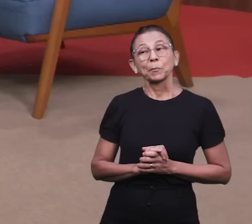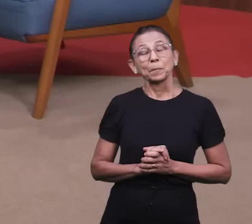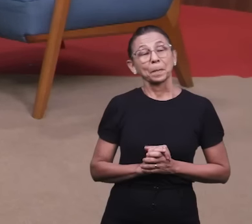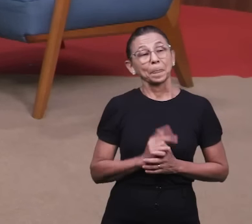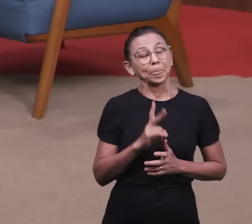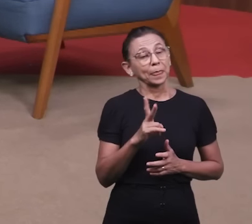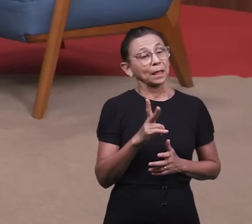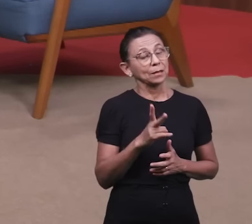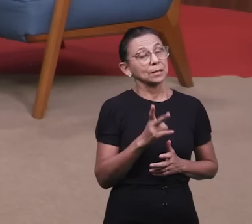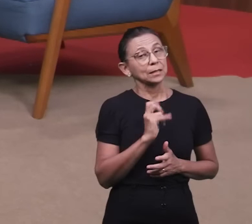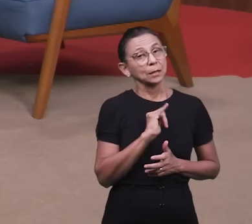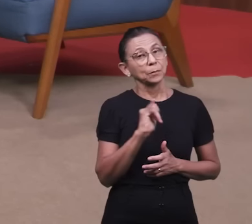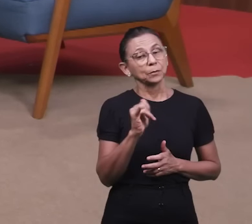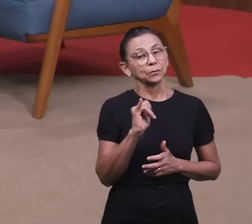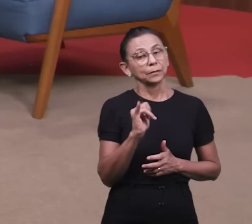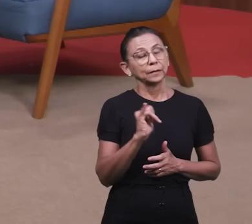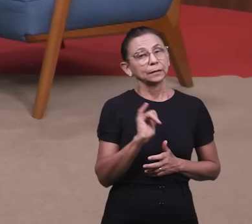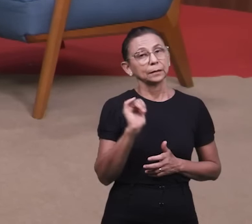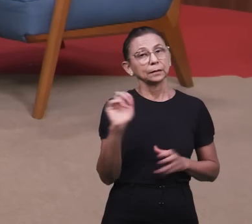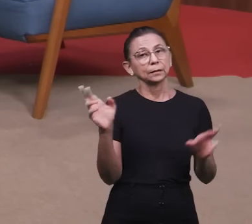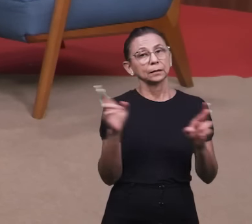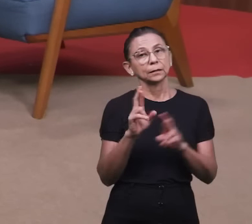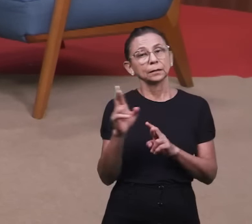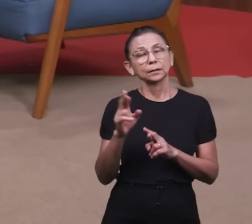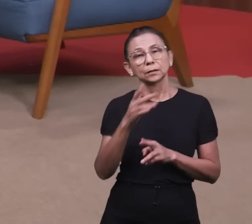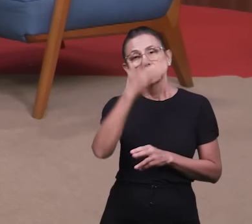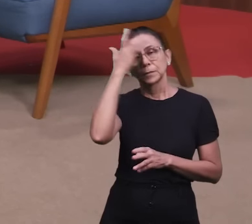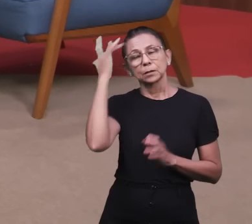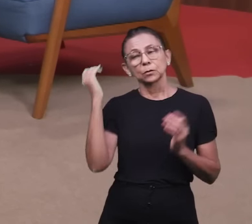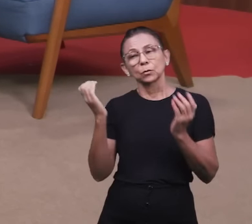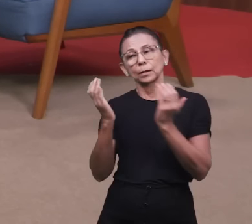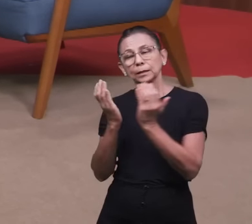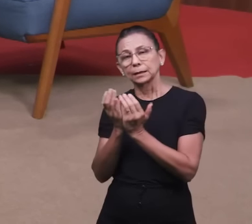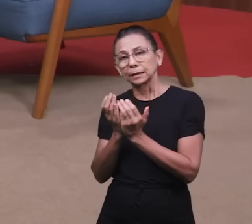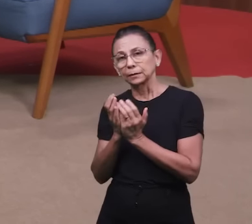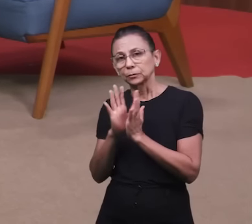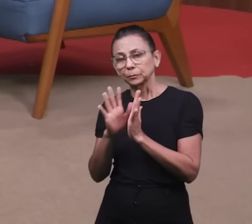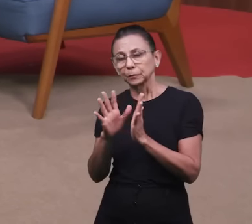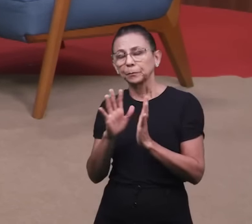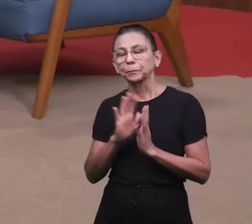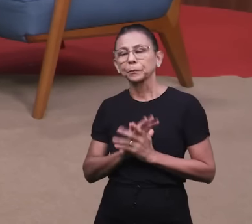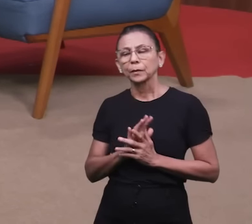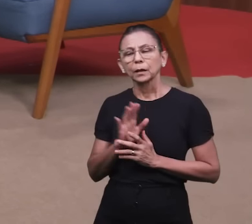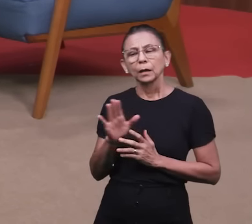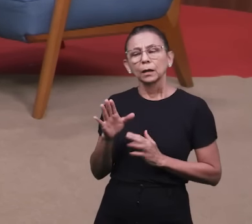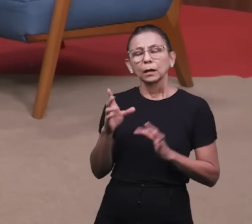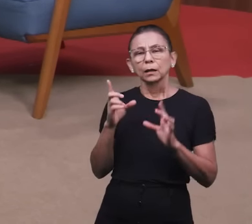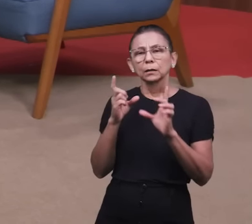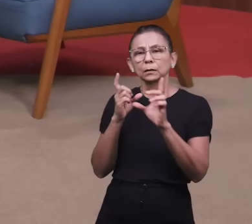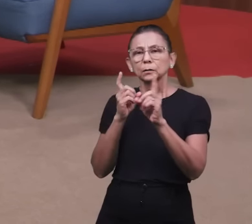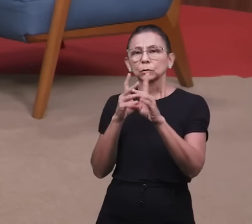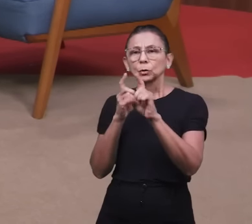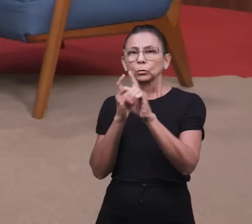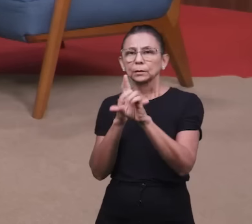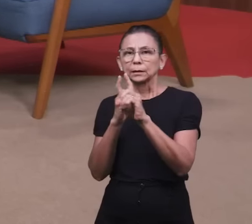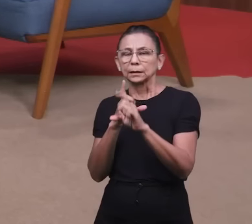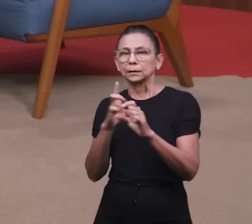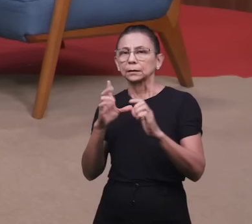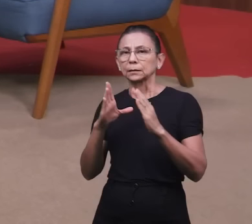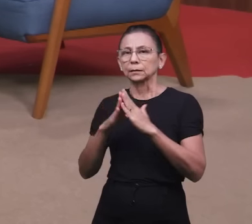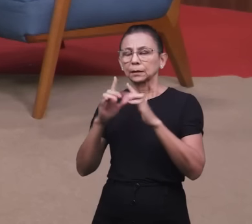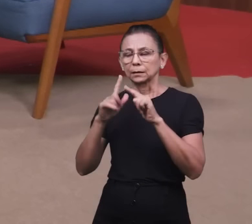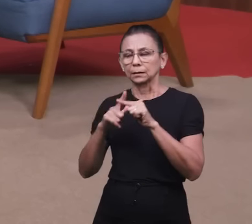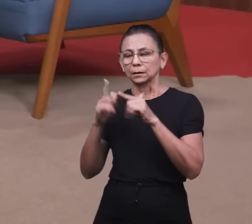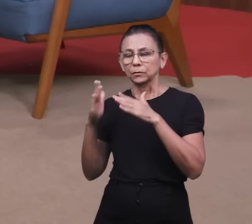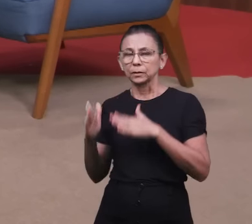então é fundamental porque a doutrina você pega a doutrina na igreja e você pega a doutrina na sua vida